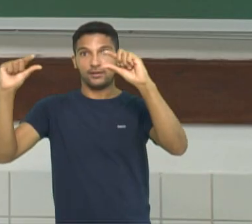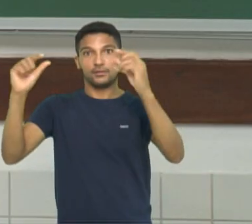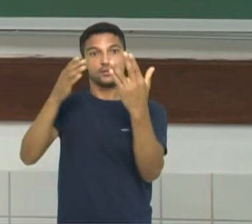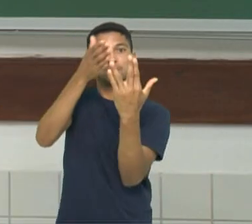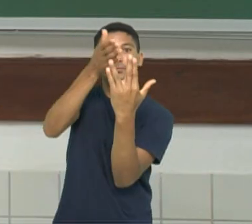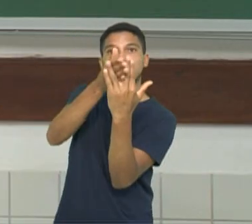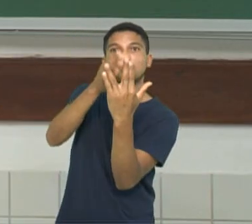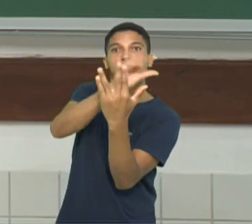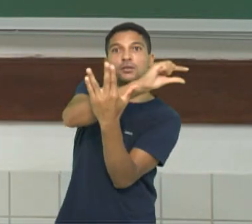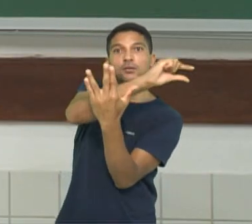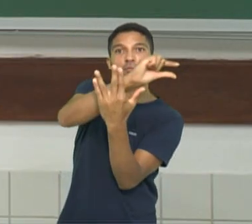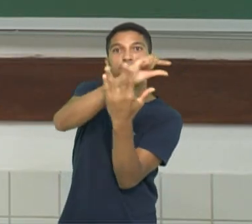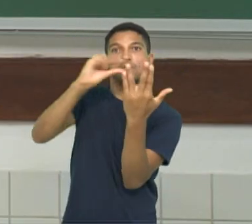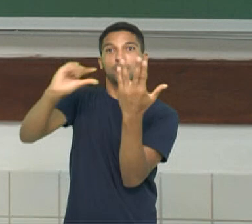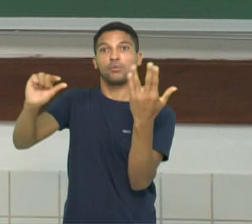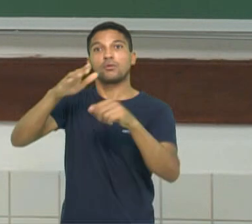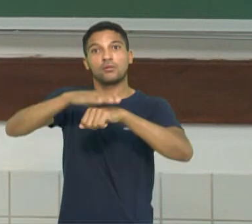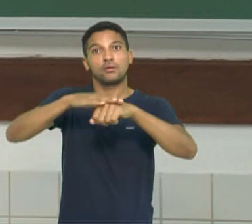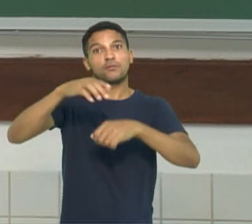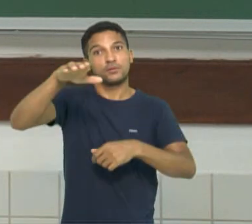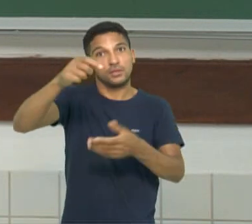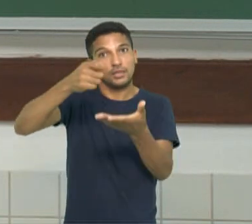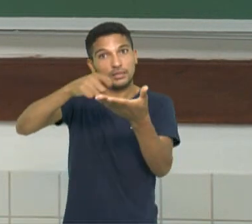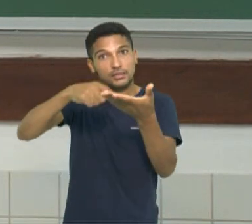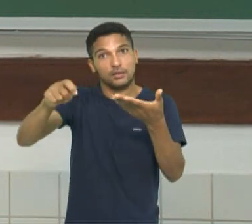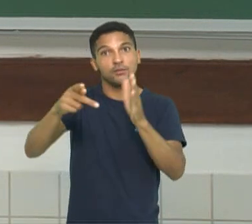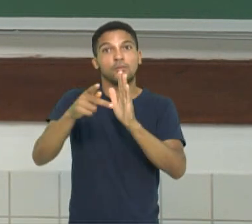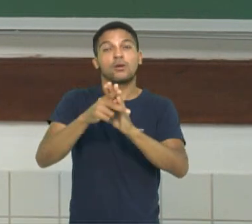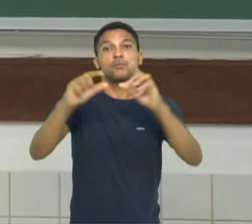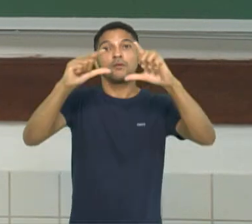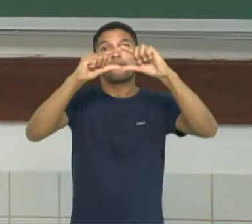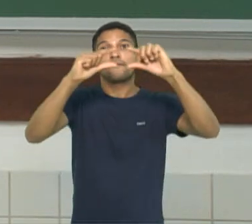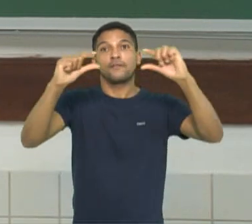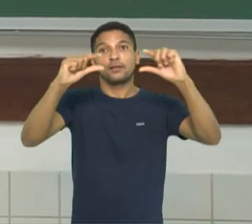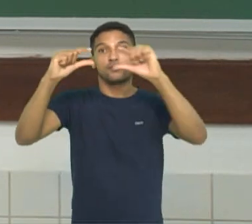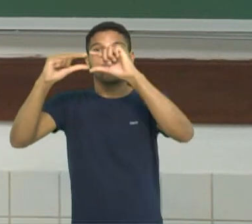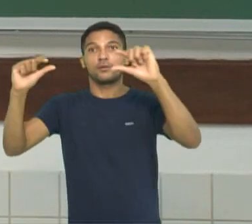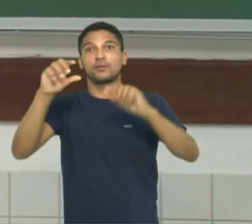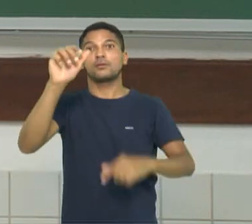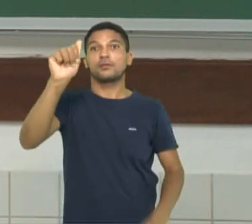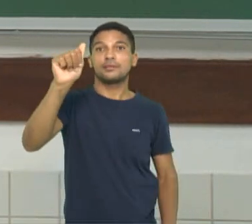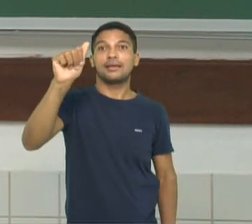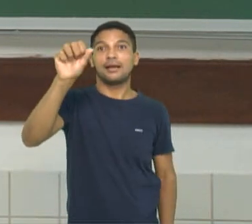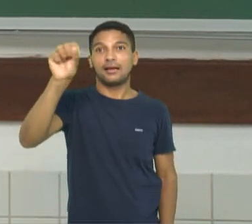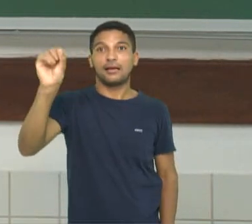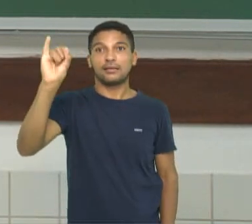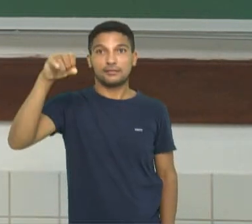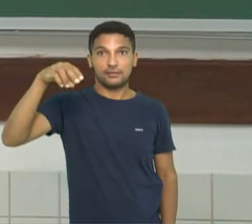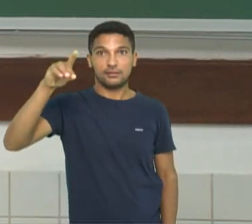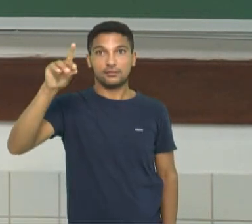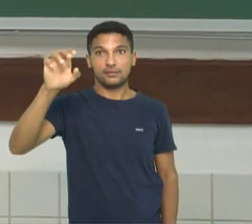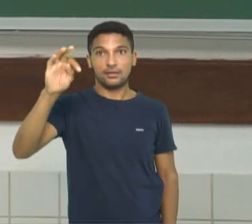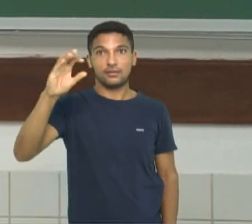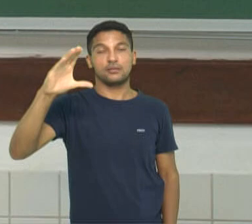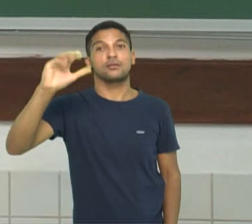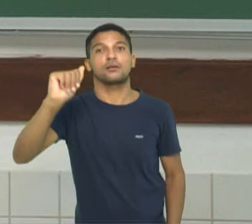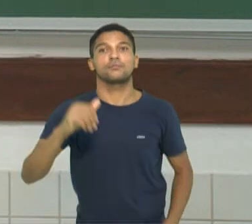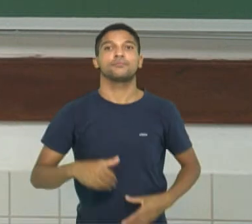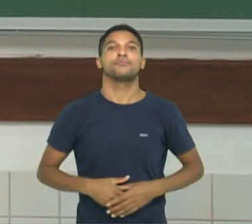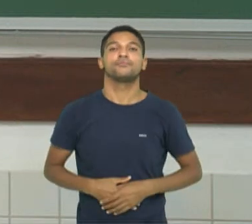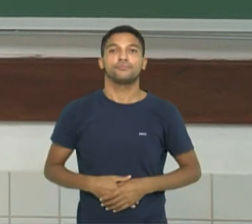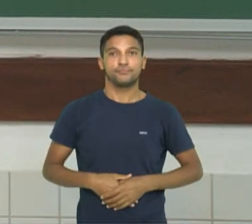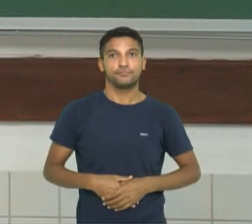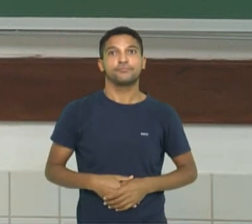vou deixar aí, obviamente, o slide com um modelo para vocês terem uma ideia. Então, vamos fazer esse exercício para a gente aprender o que é uma